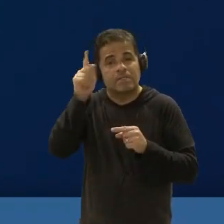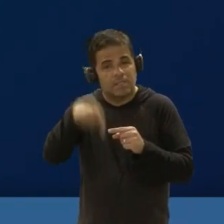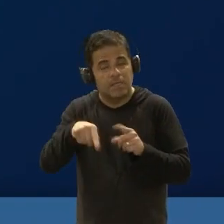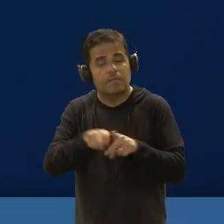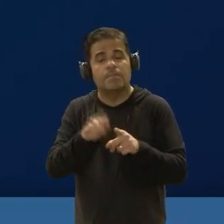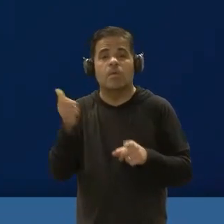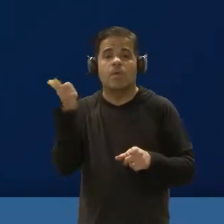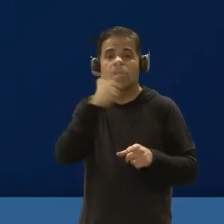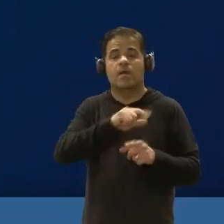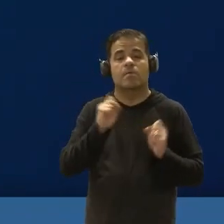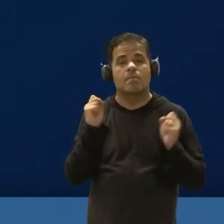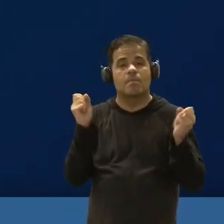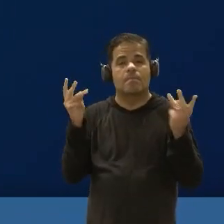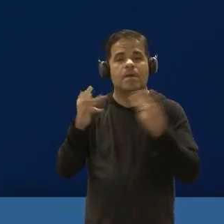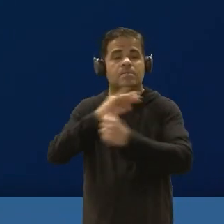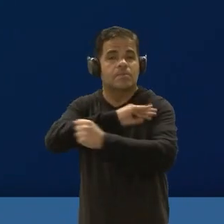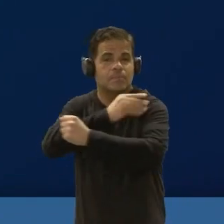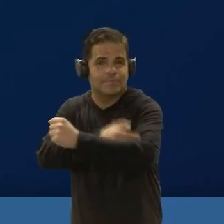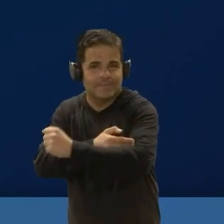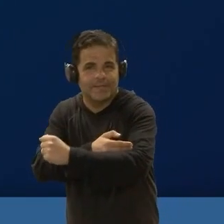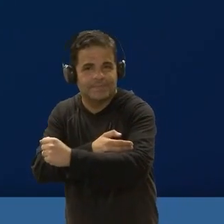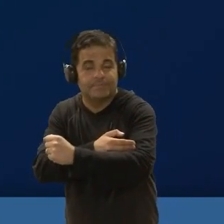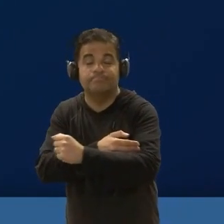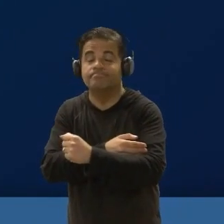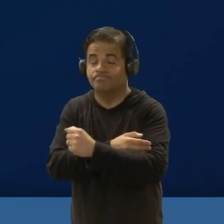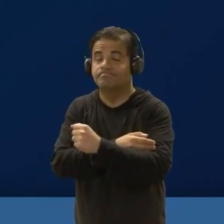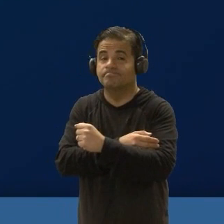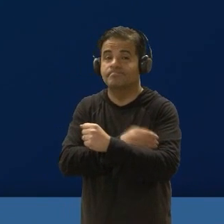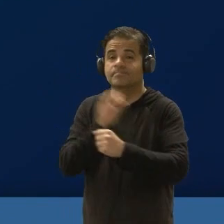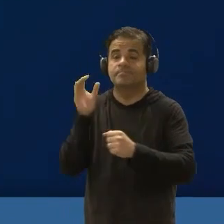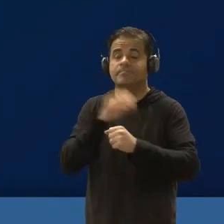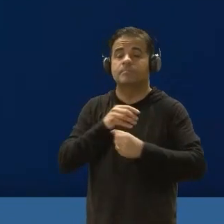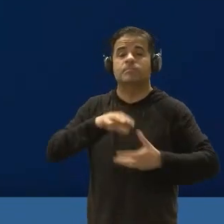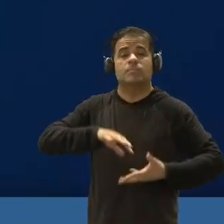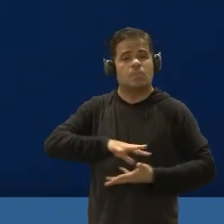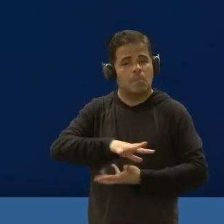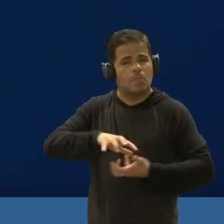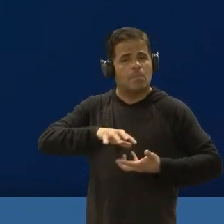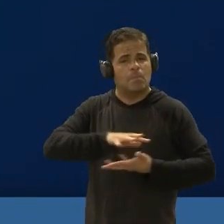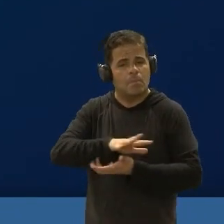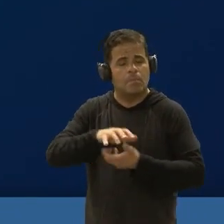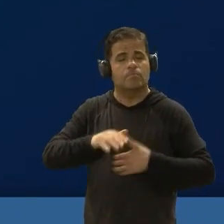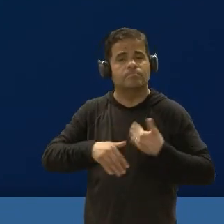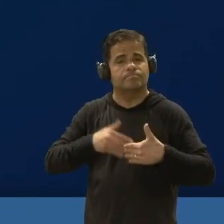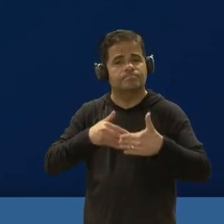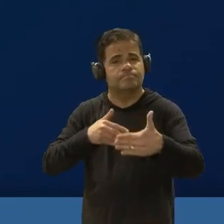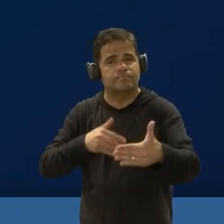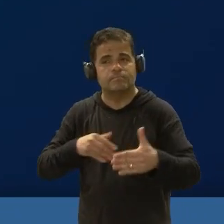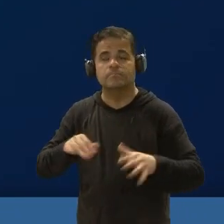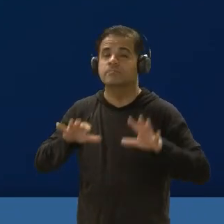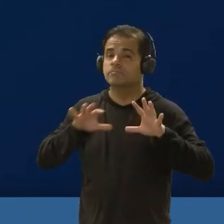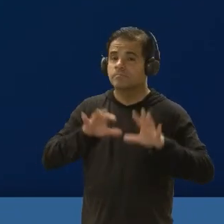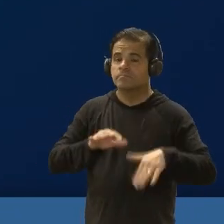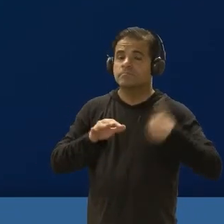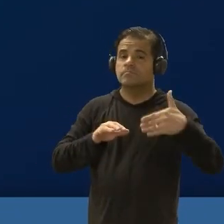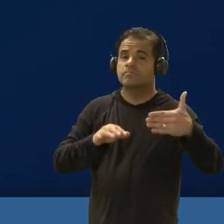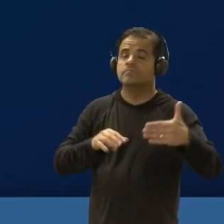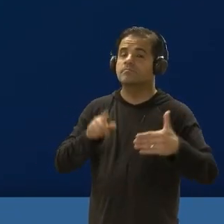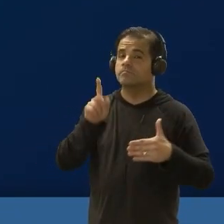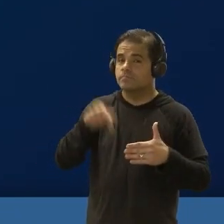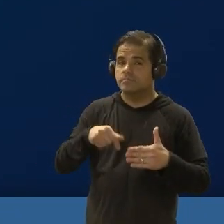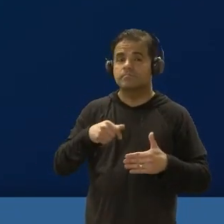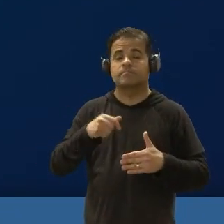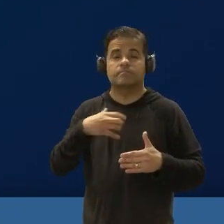mais o ganho de massa muscular. Então, rápida digestão, aumento rápido dos carboidratos e efeito insulinotrópico.